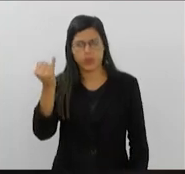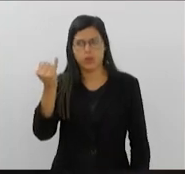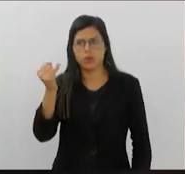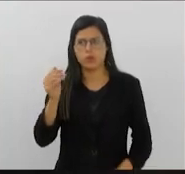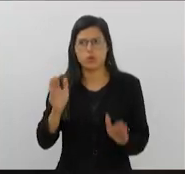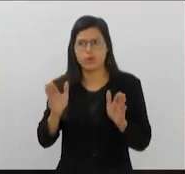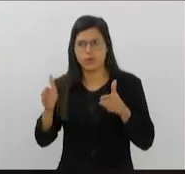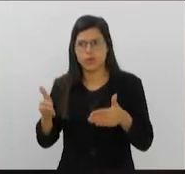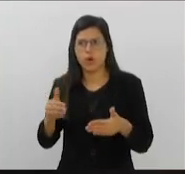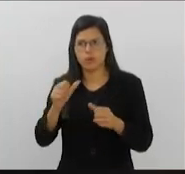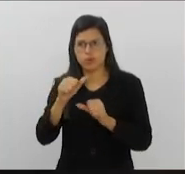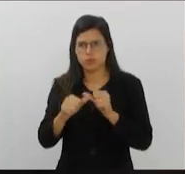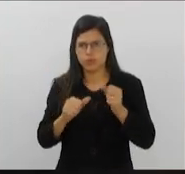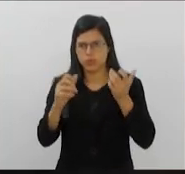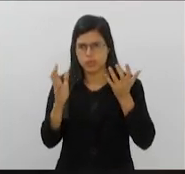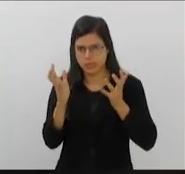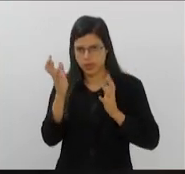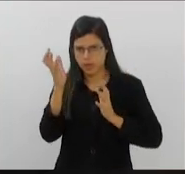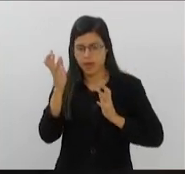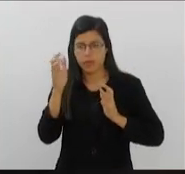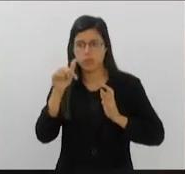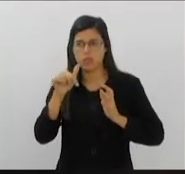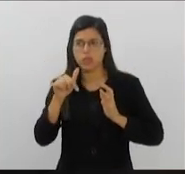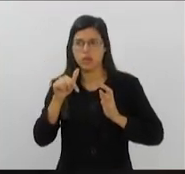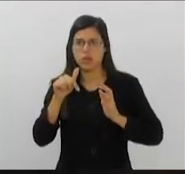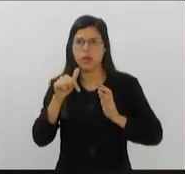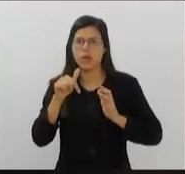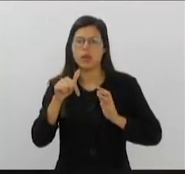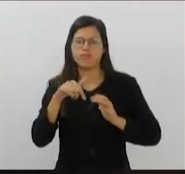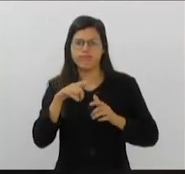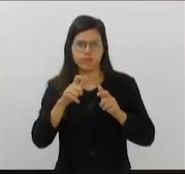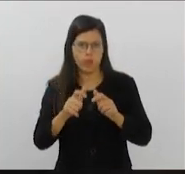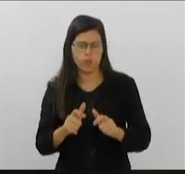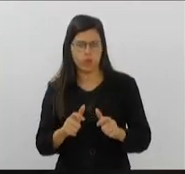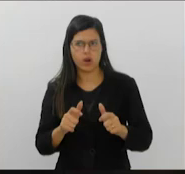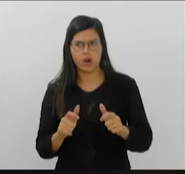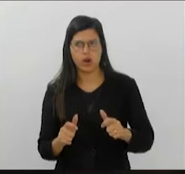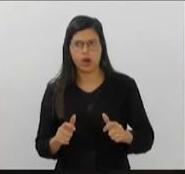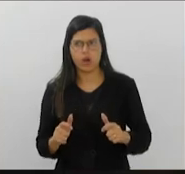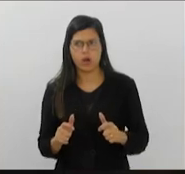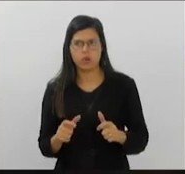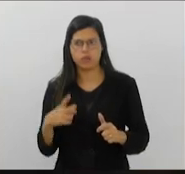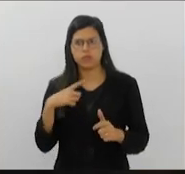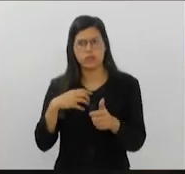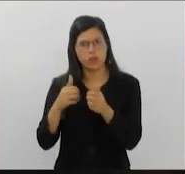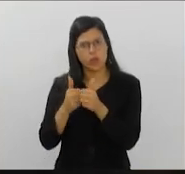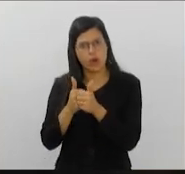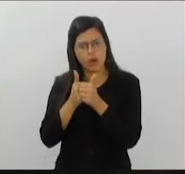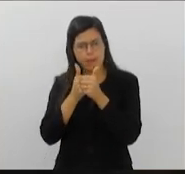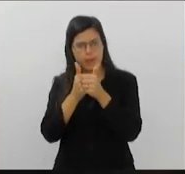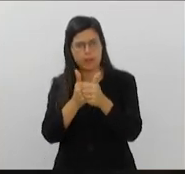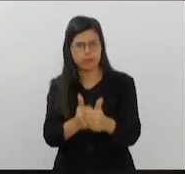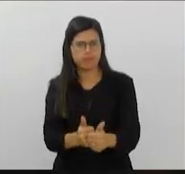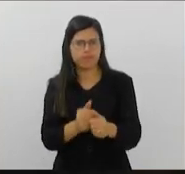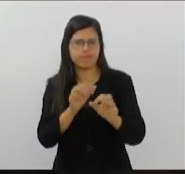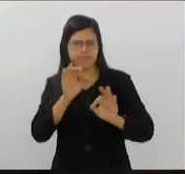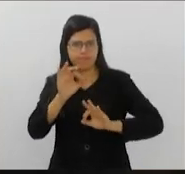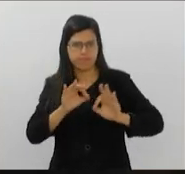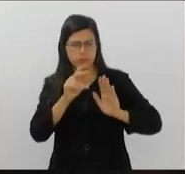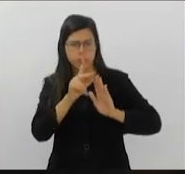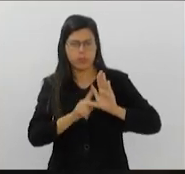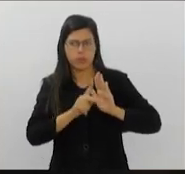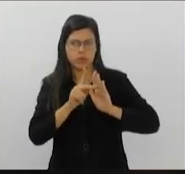Fórum de Mudanças Climáticas, ele é um ambiente para que tenha essa o acompanhamento da elaboração desse plano e depois